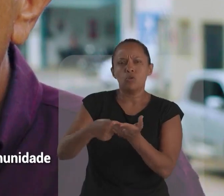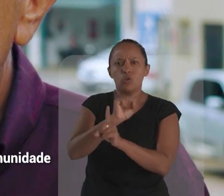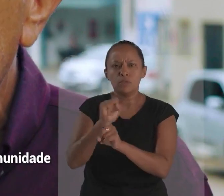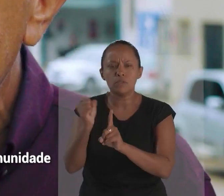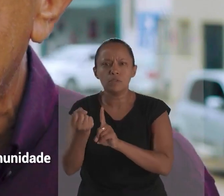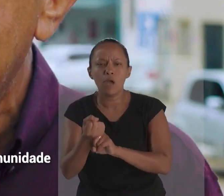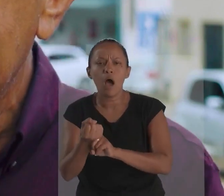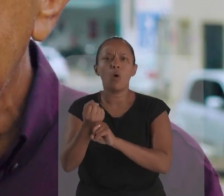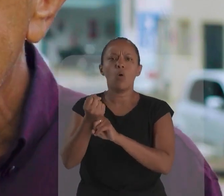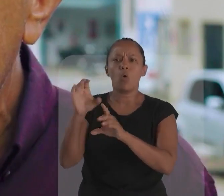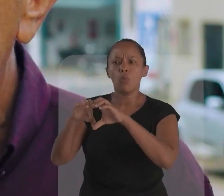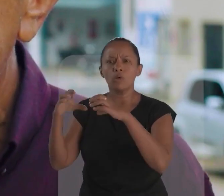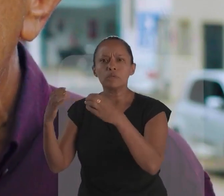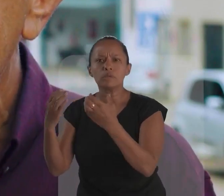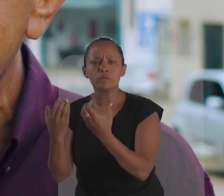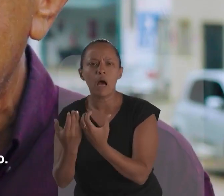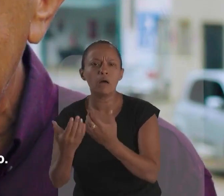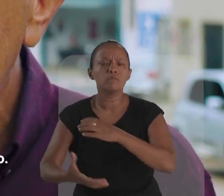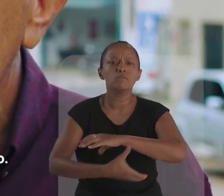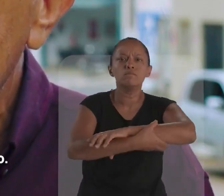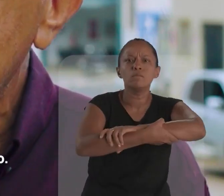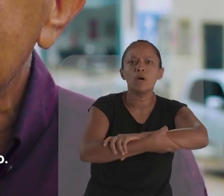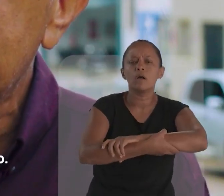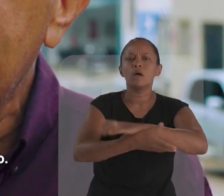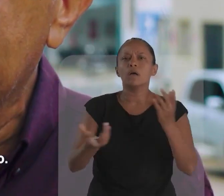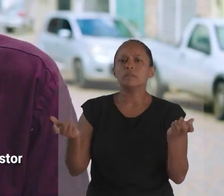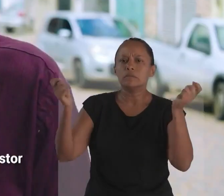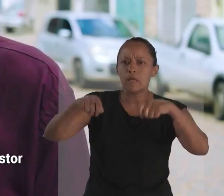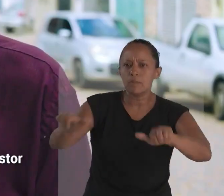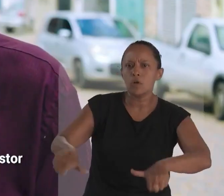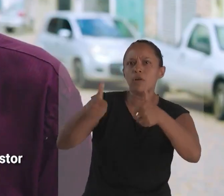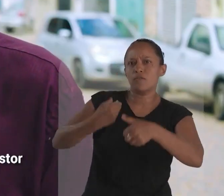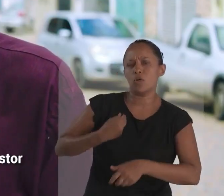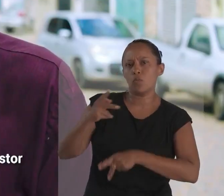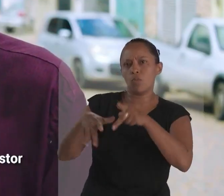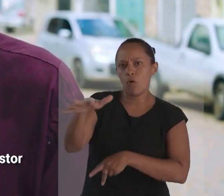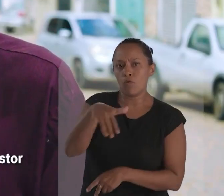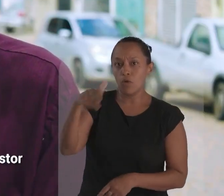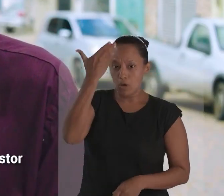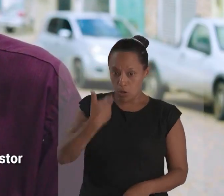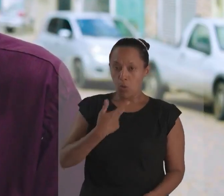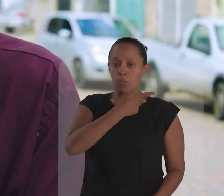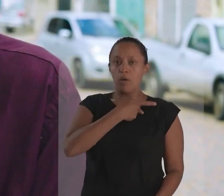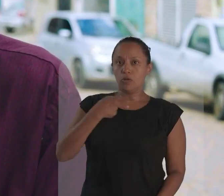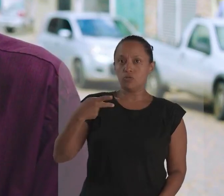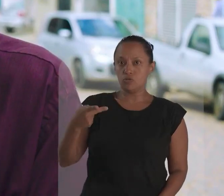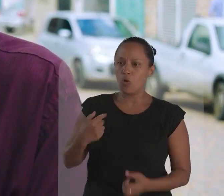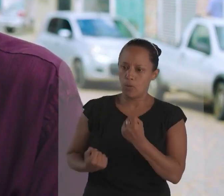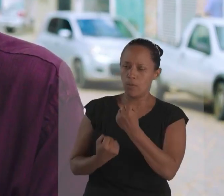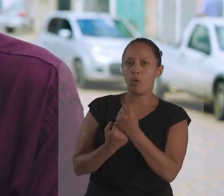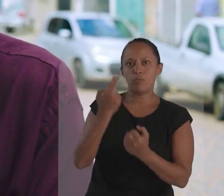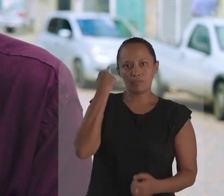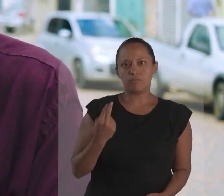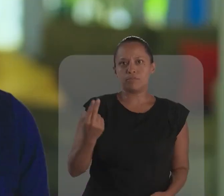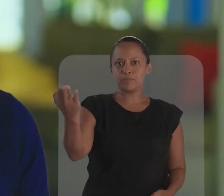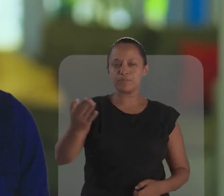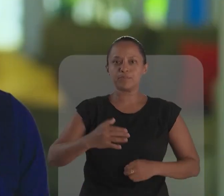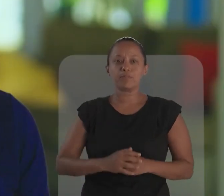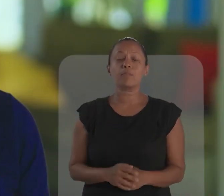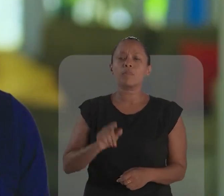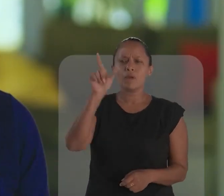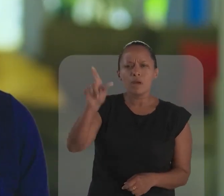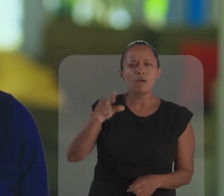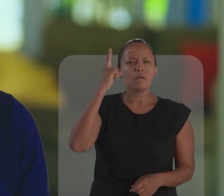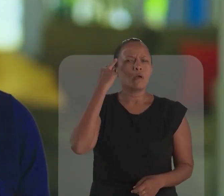igrejas e com a comunidade, para buscar parcerias para melhorar a condição do povo. E é isso que faz com que eu seja pastor e apoie Natália Bonavides. Ela